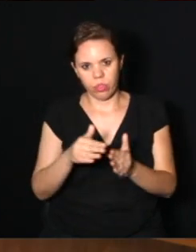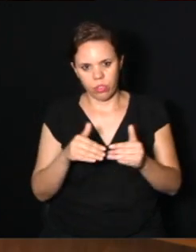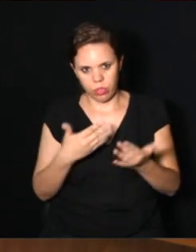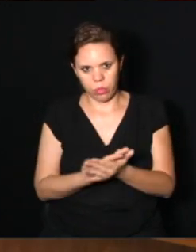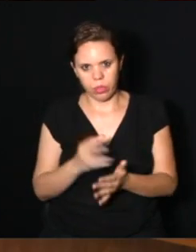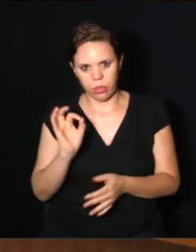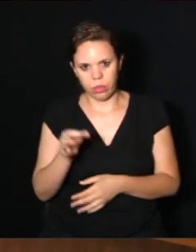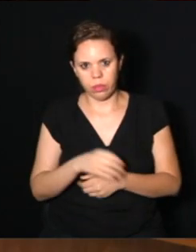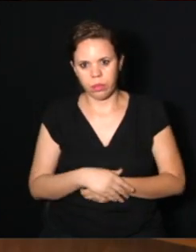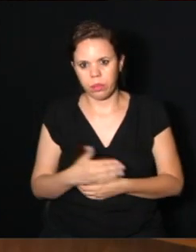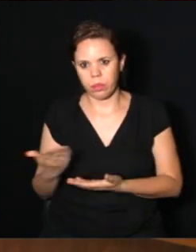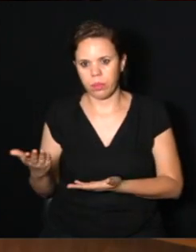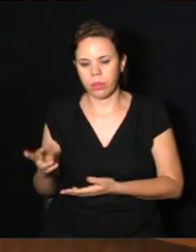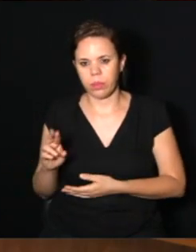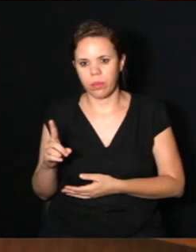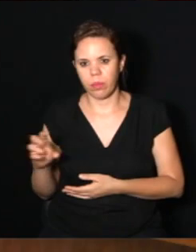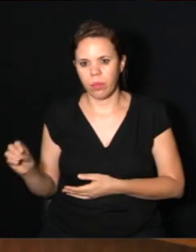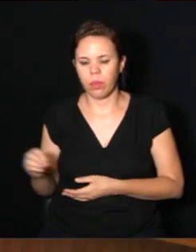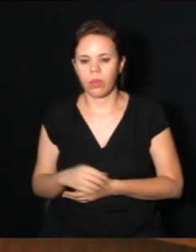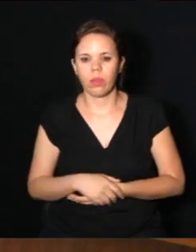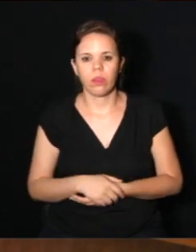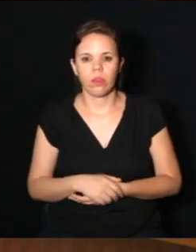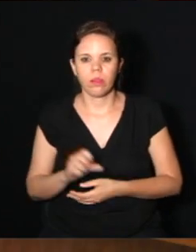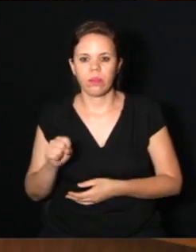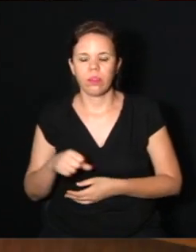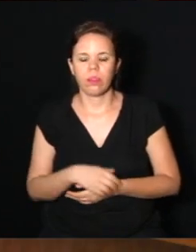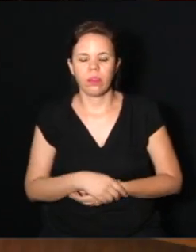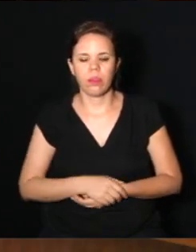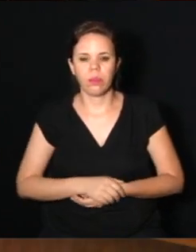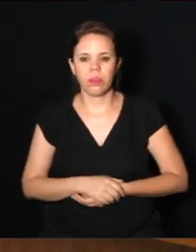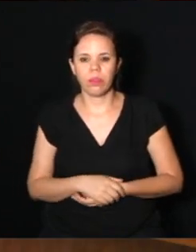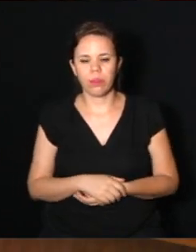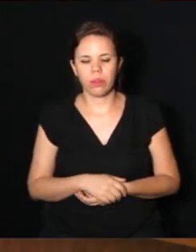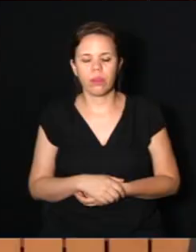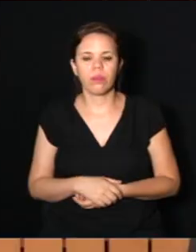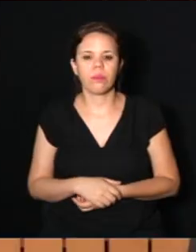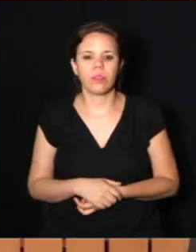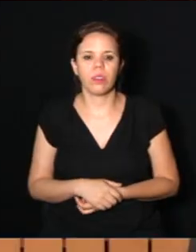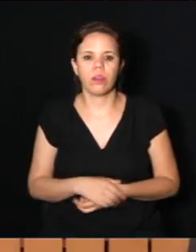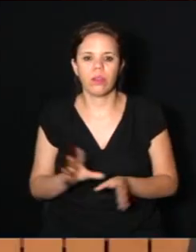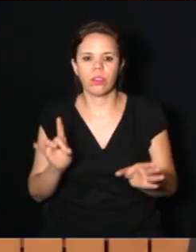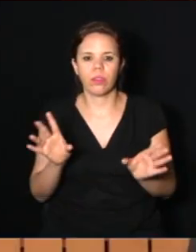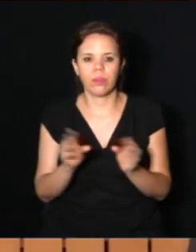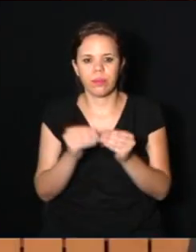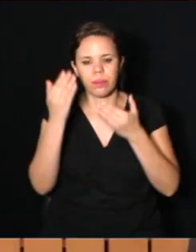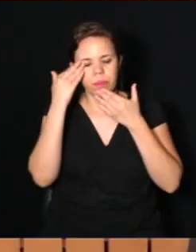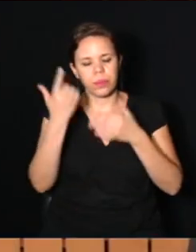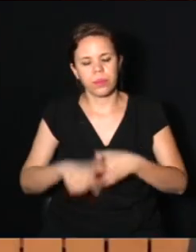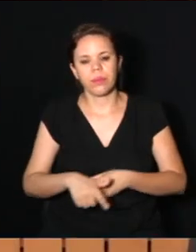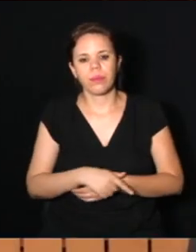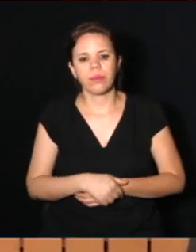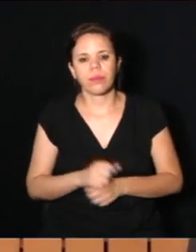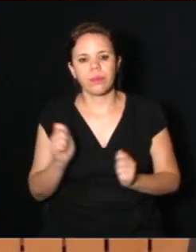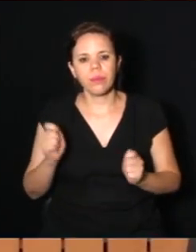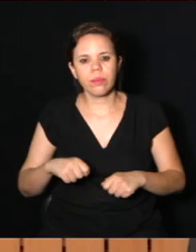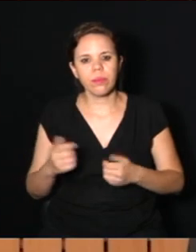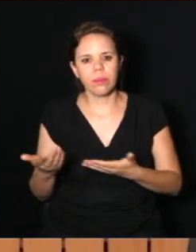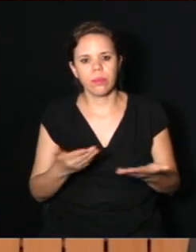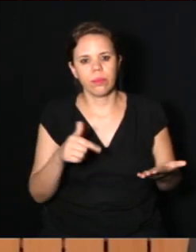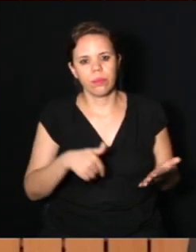certo? Rodrigo, alguma consideração? Tenho sim. Só para finalizar, então, agradecer novamente a possibilidade de